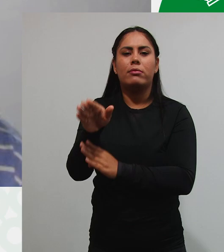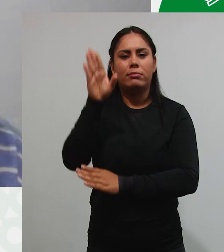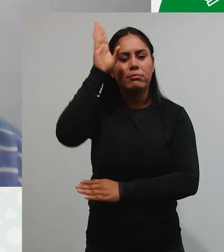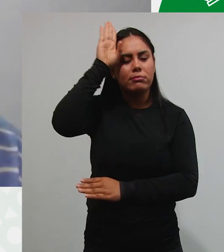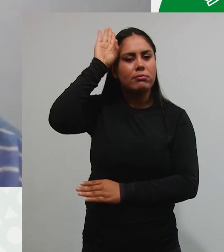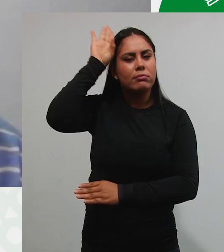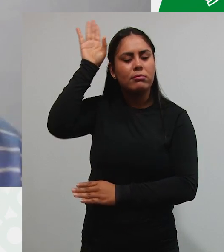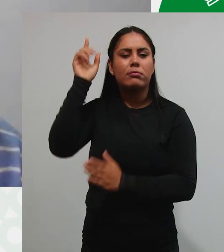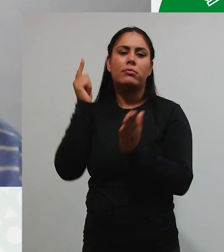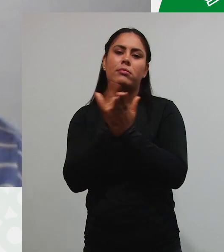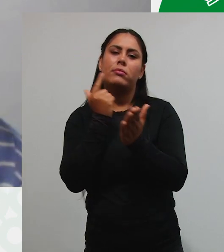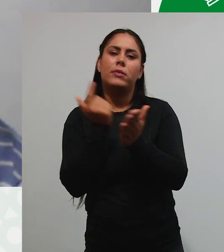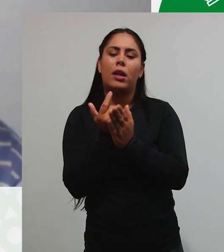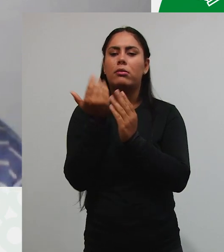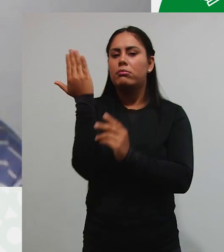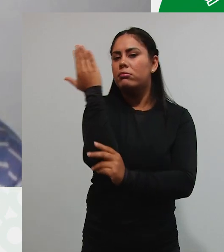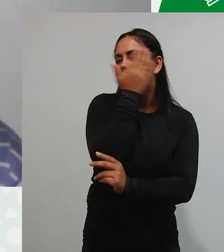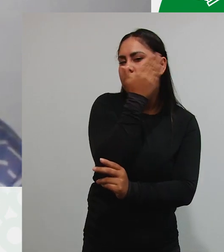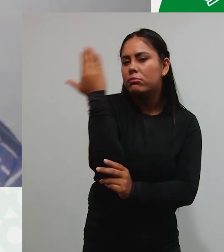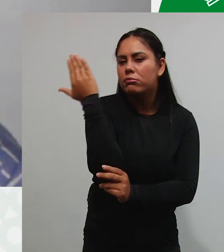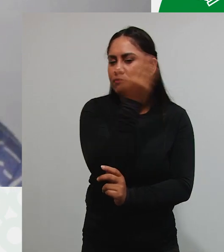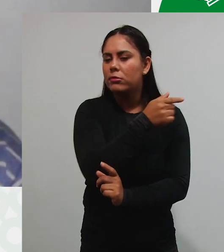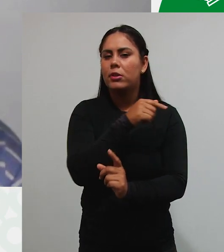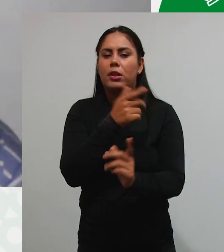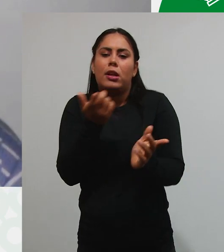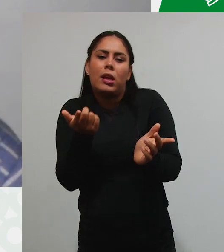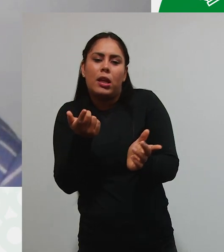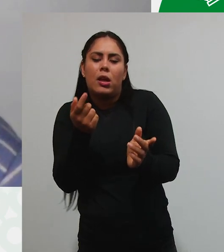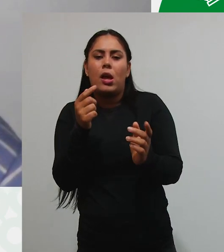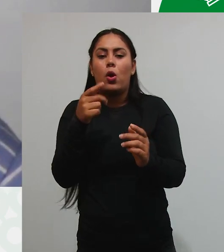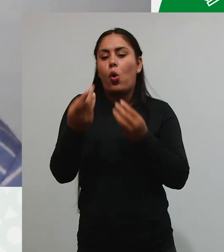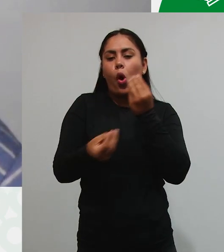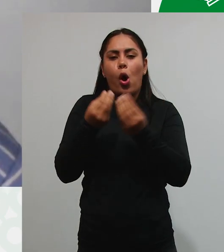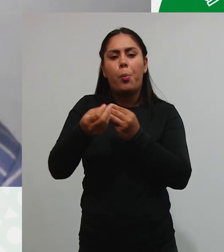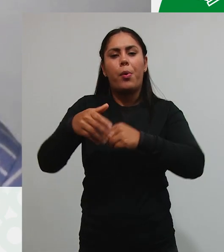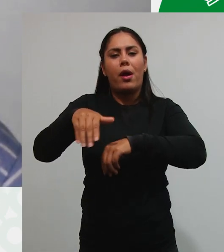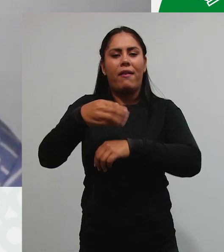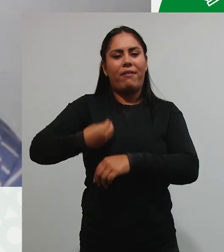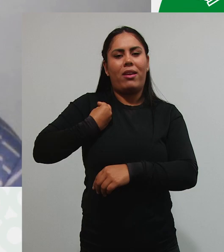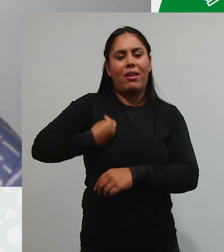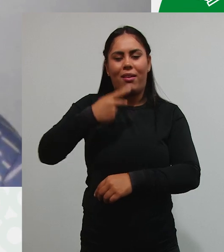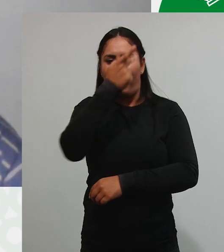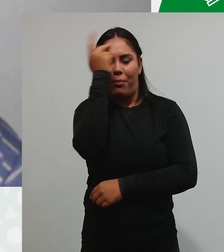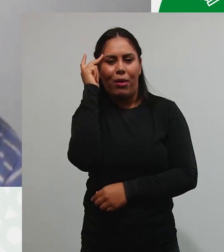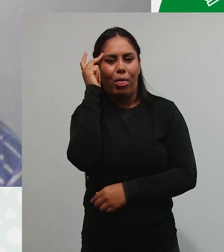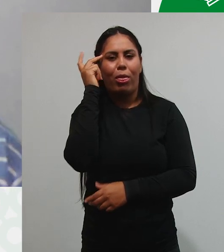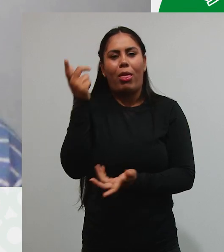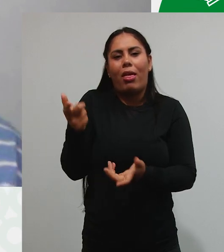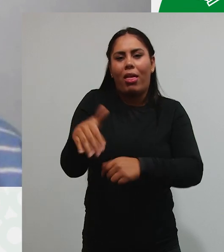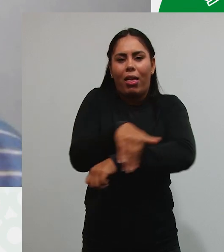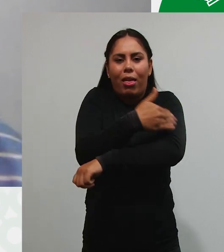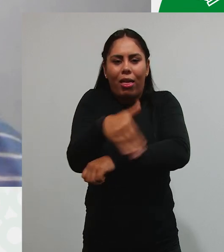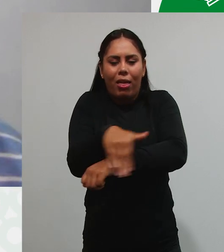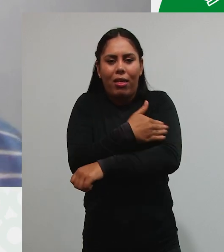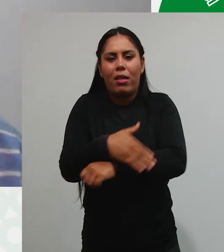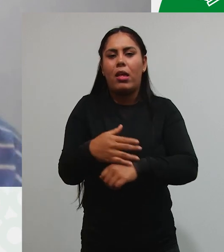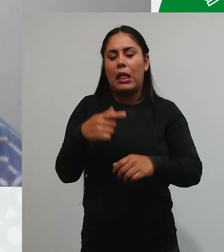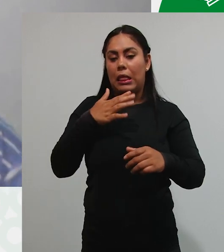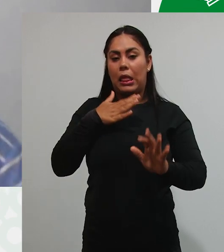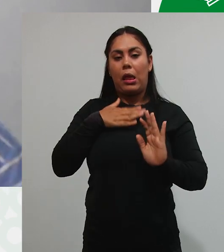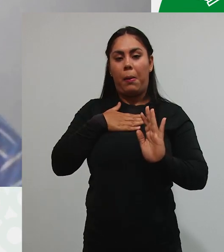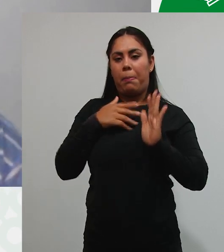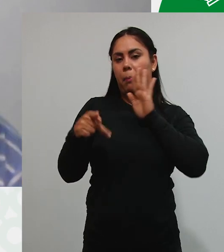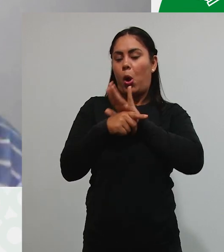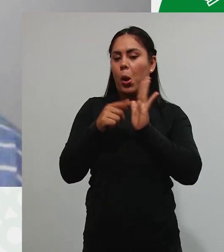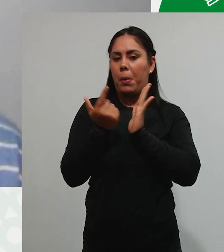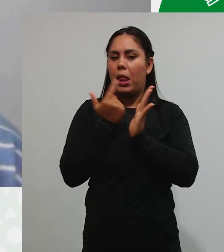nós organizamos um livro que se chama Invisíveis, Pessoas em Situação de Rua no Brasil. E aí, esse livro não é um livro meu, é um